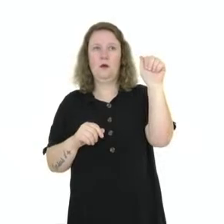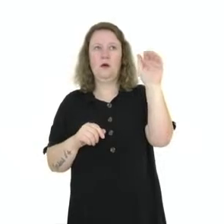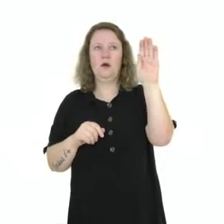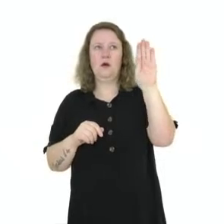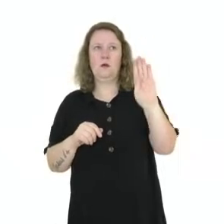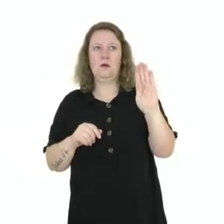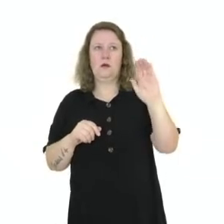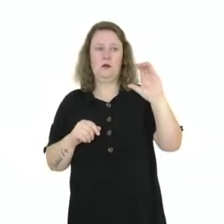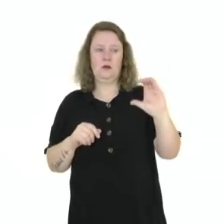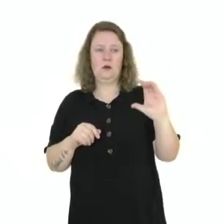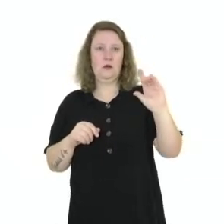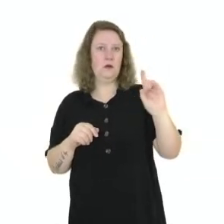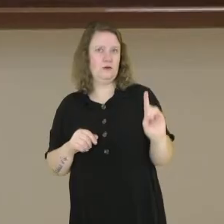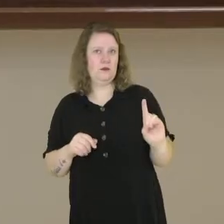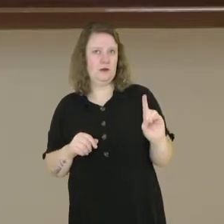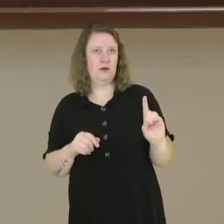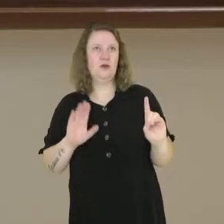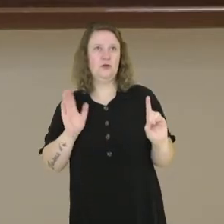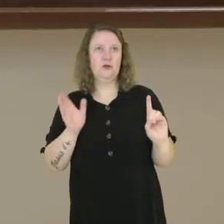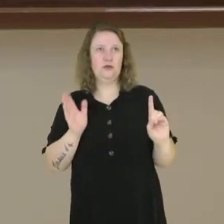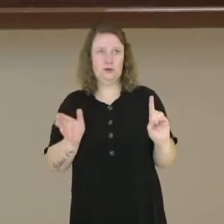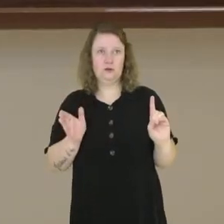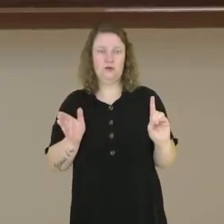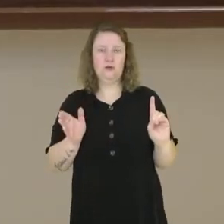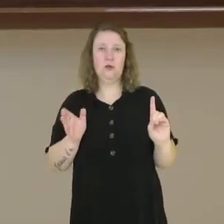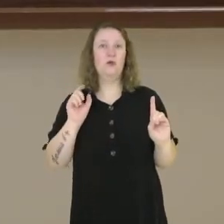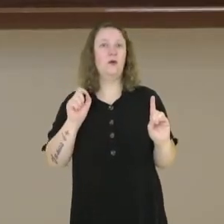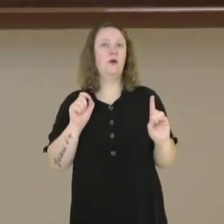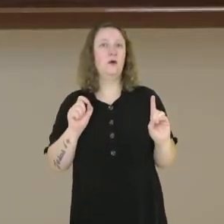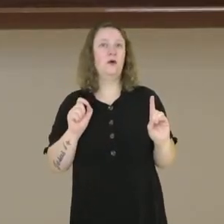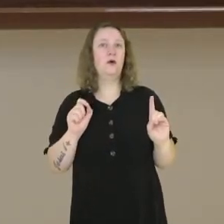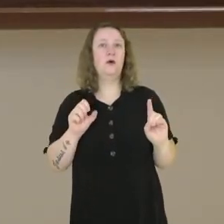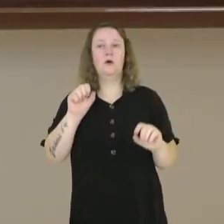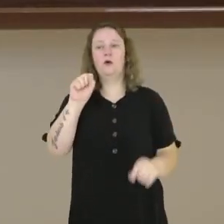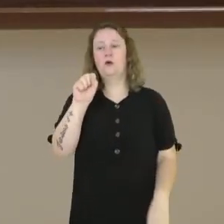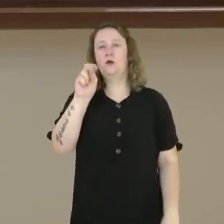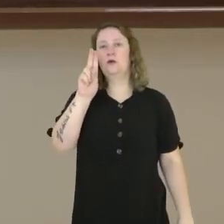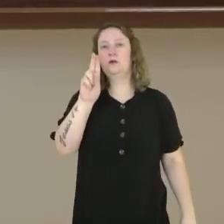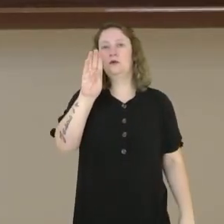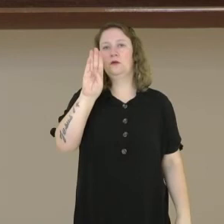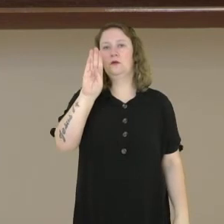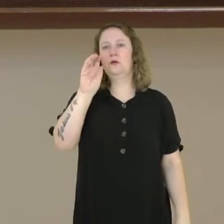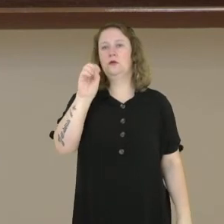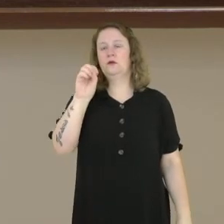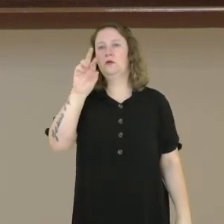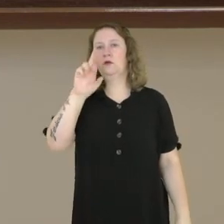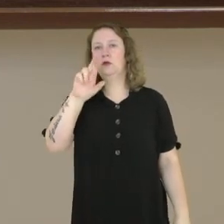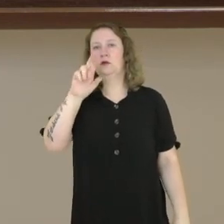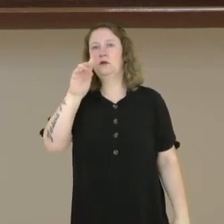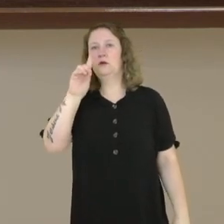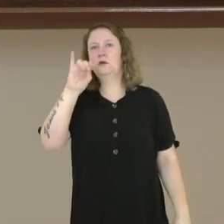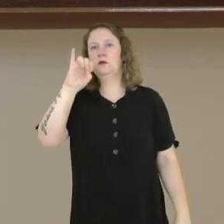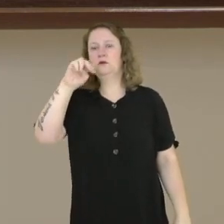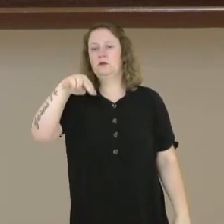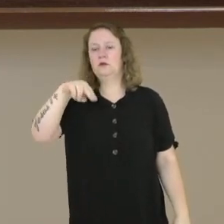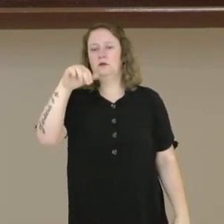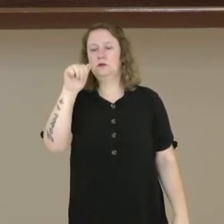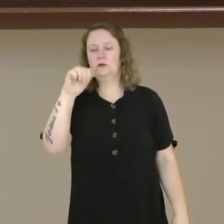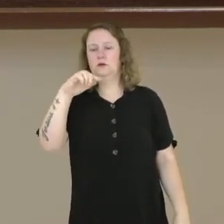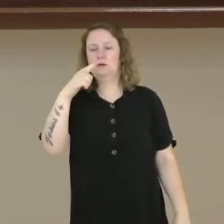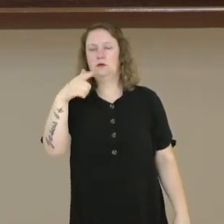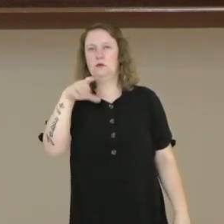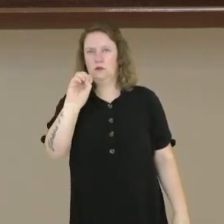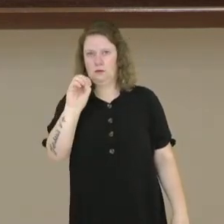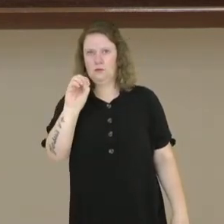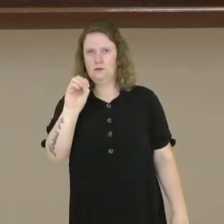nenhuma das anteriores? Como eu já havia dito, composto por subordinação, e isso porque a gente tem a presença do que é